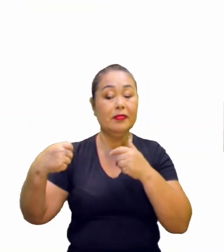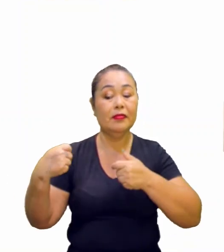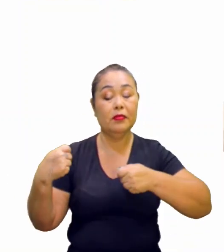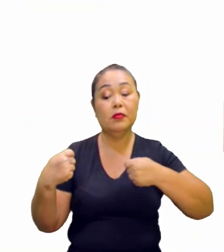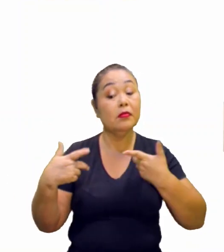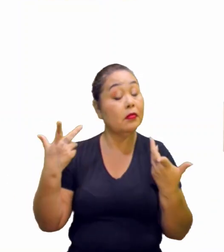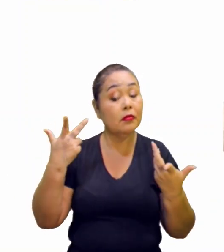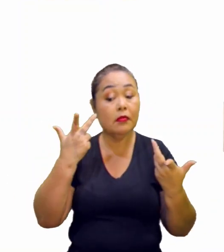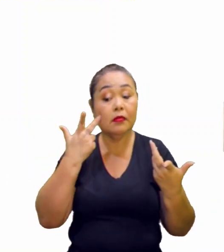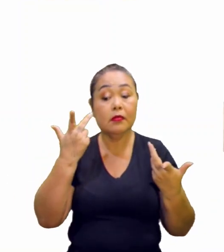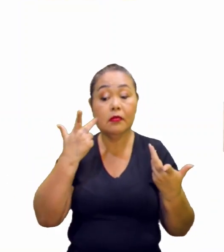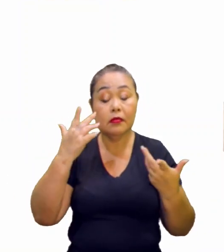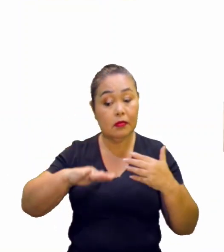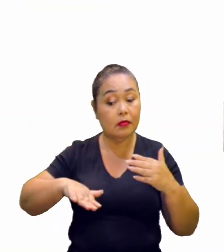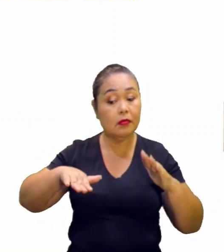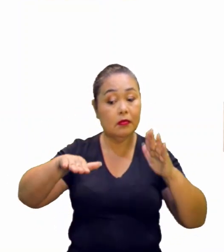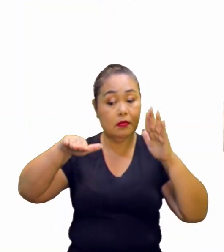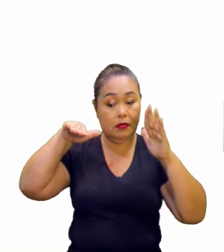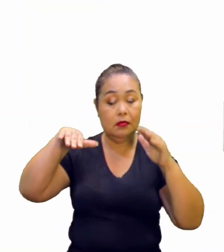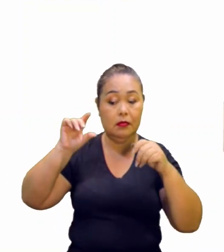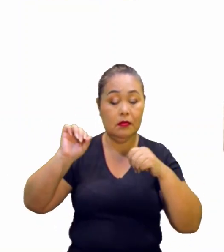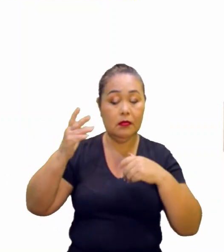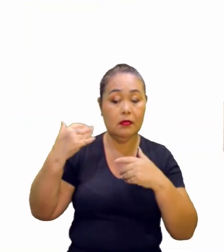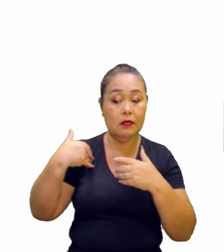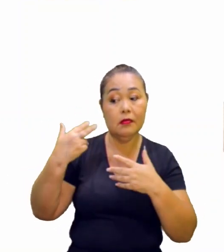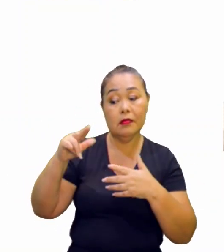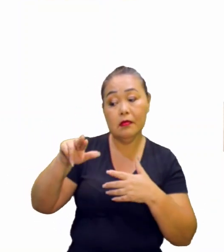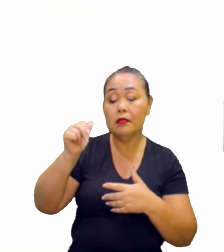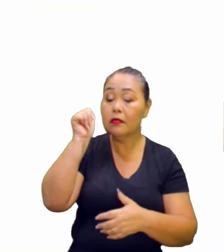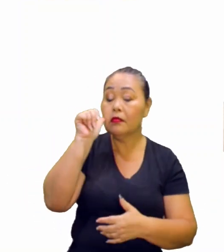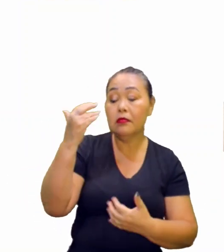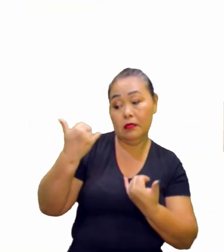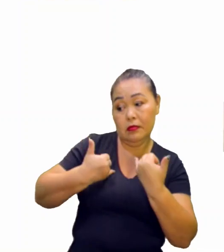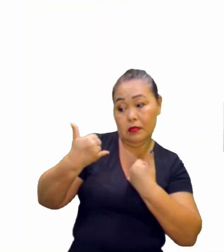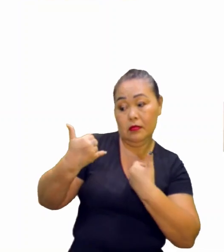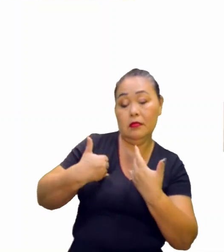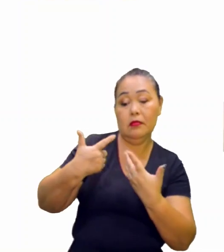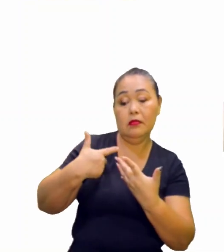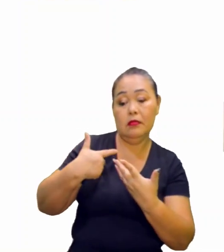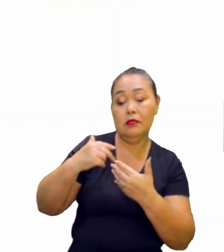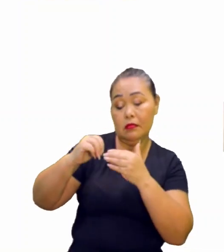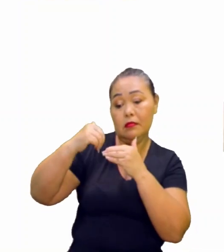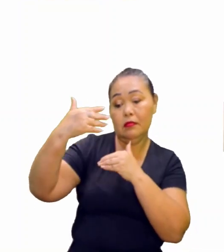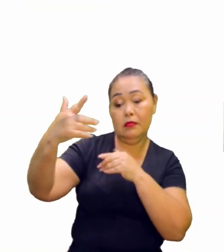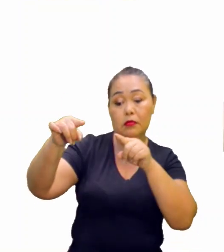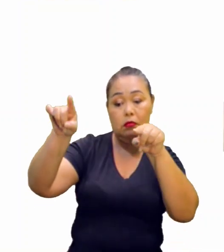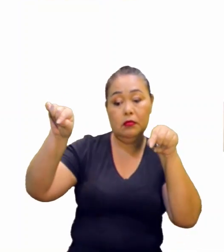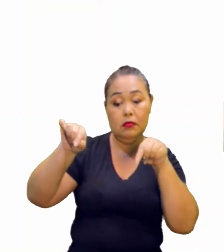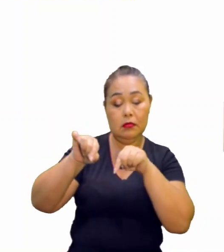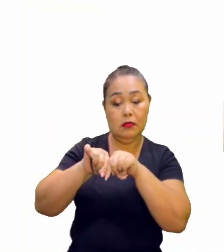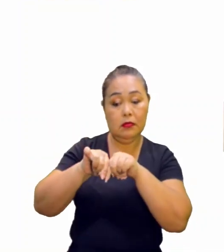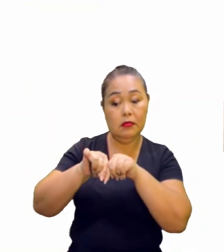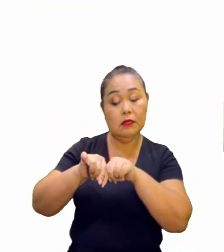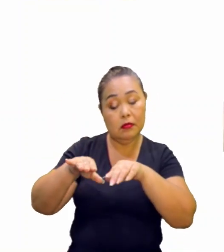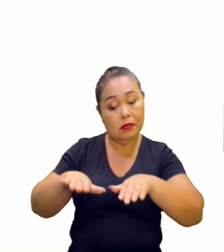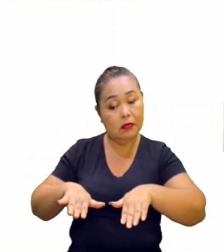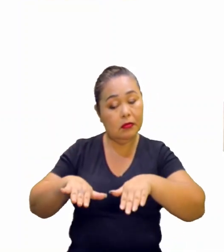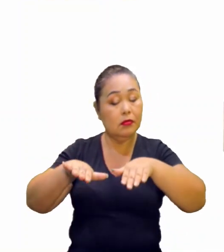lembro, porque eu era muito pequena, mas as minhas irmãs contam isso, que no fundo do nosso quintal, que nós